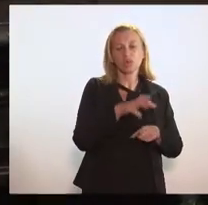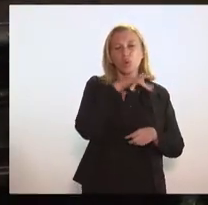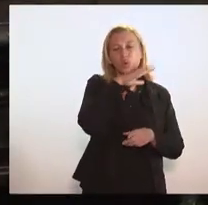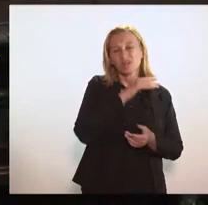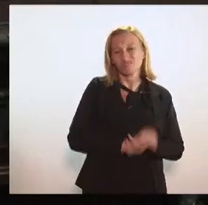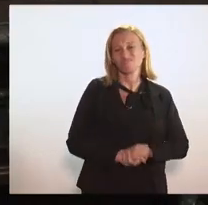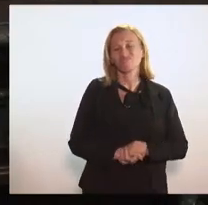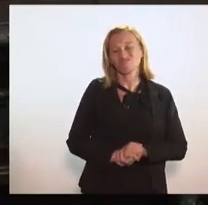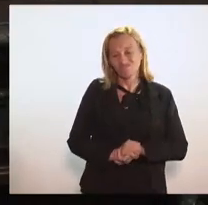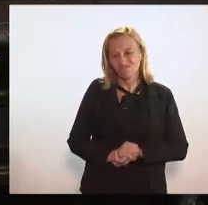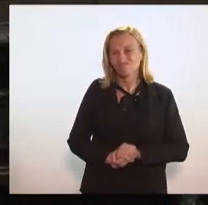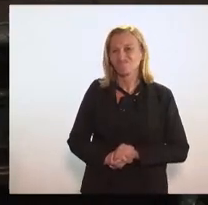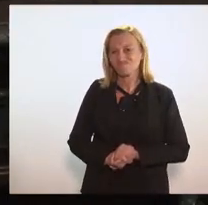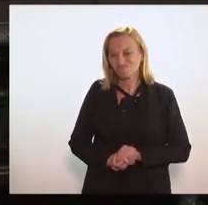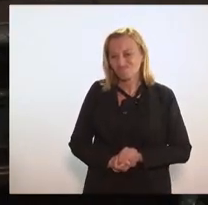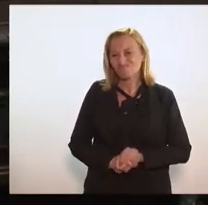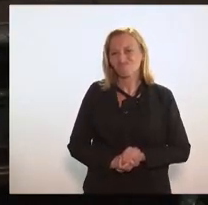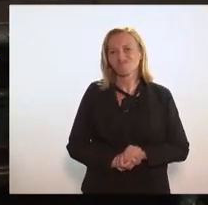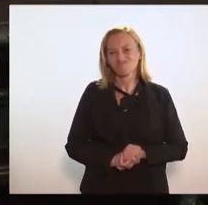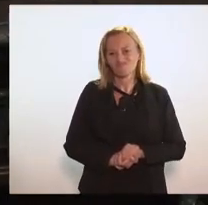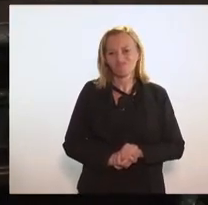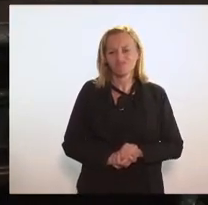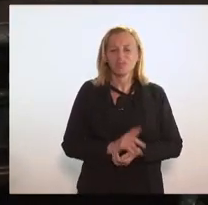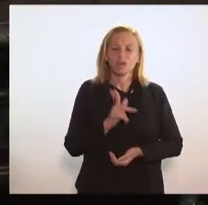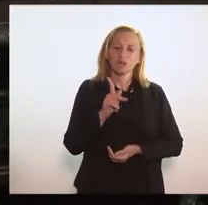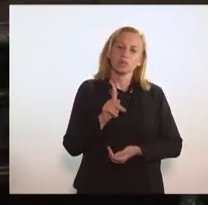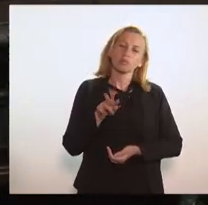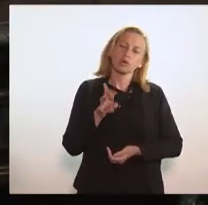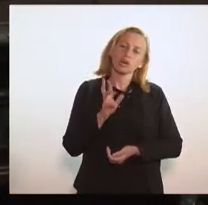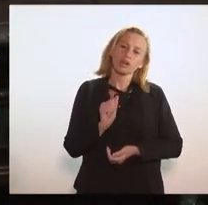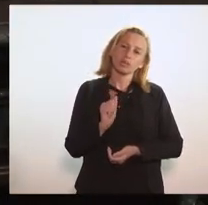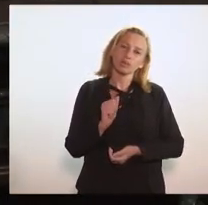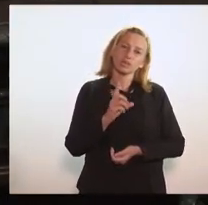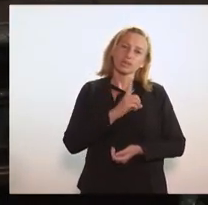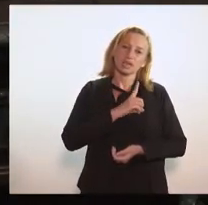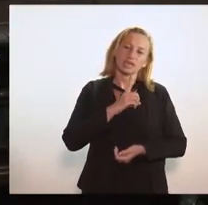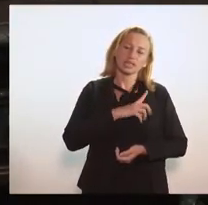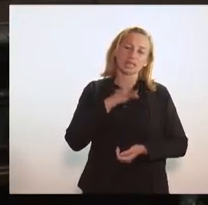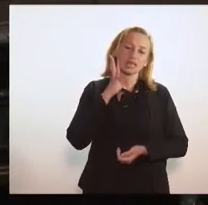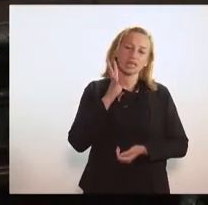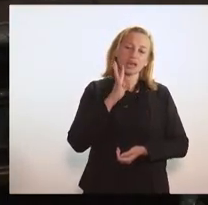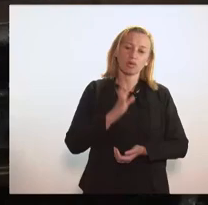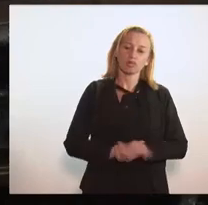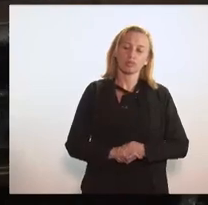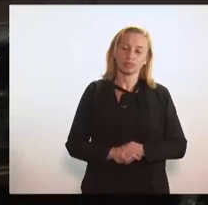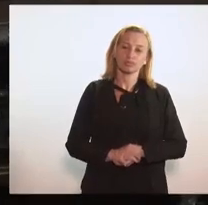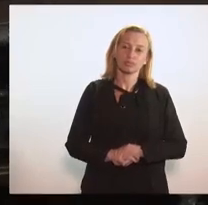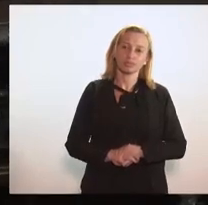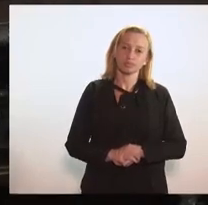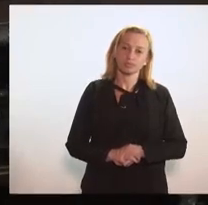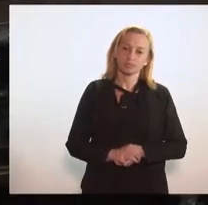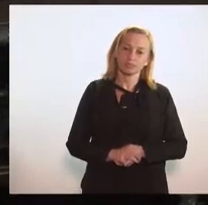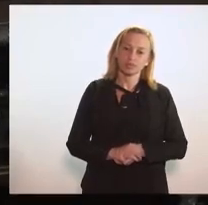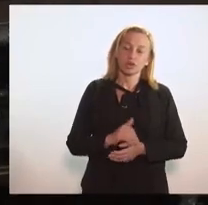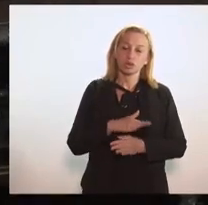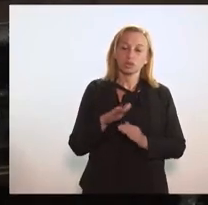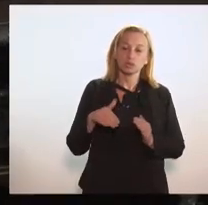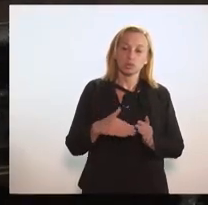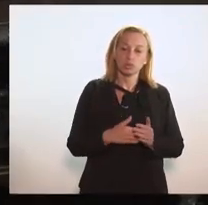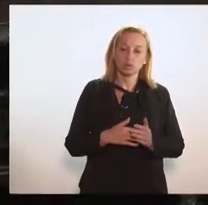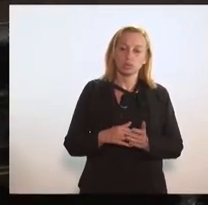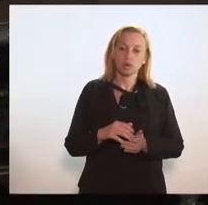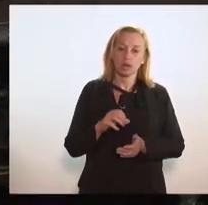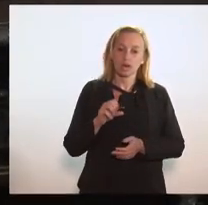condições eu comprei uma delegacia legal previam o que tudo